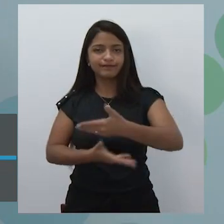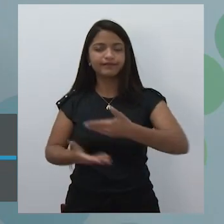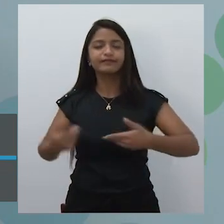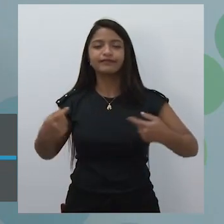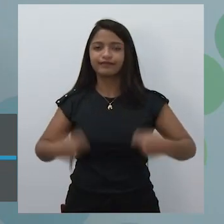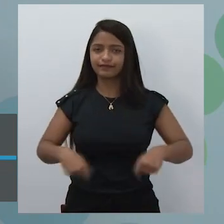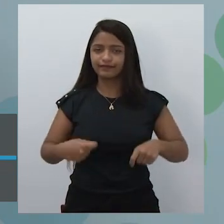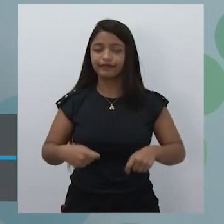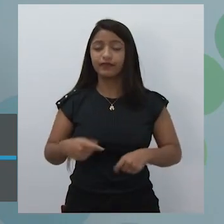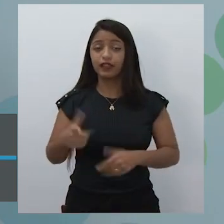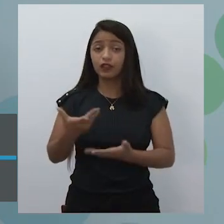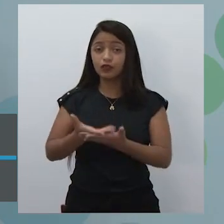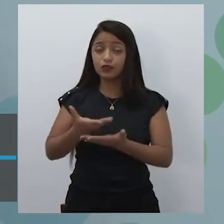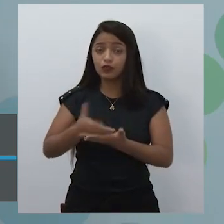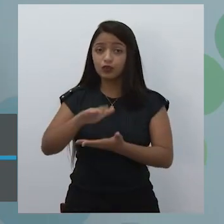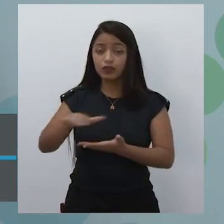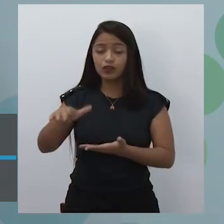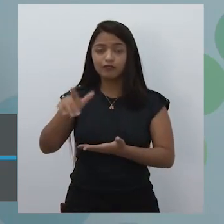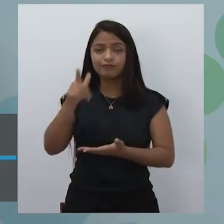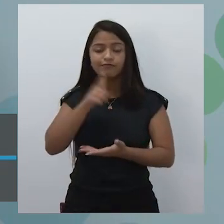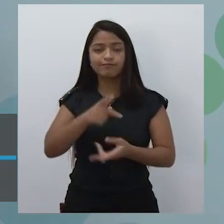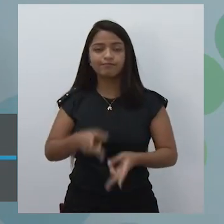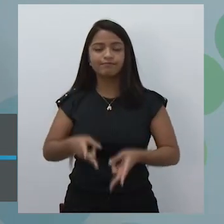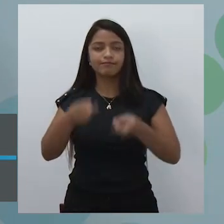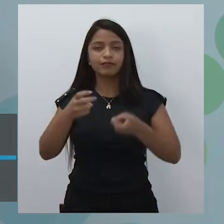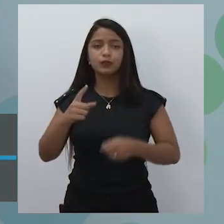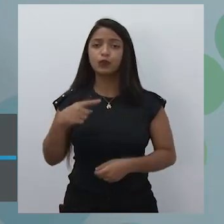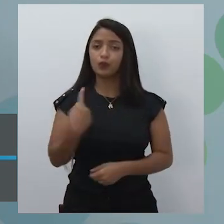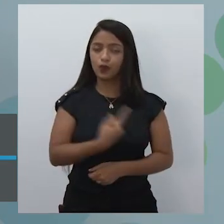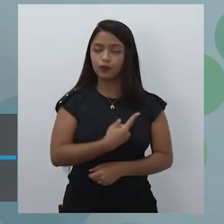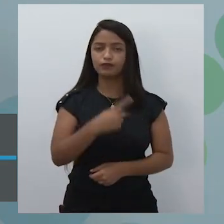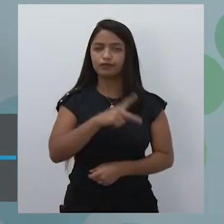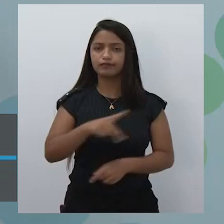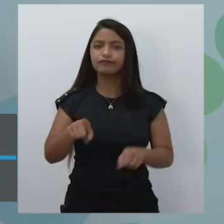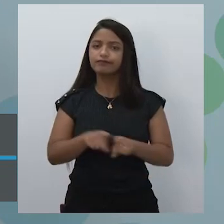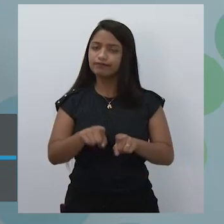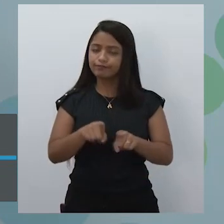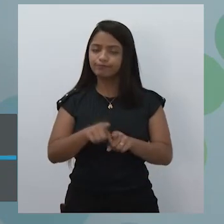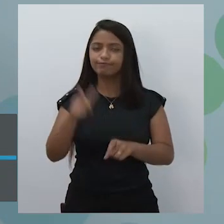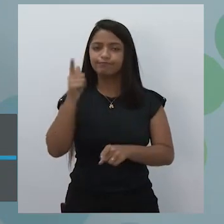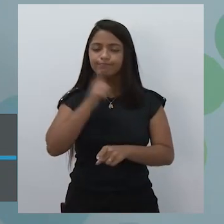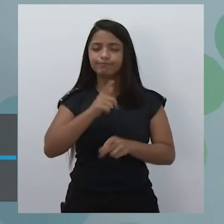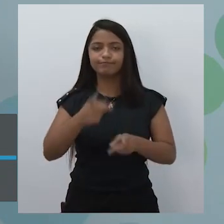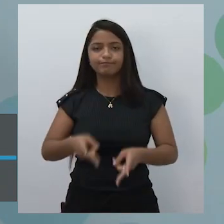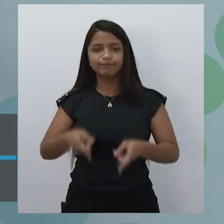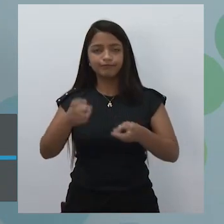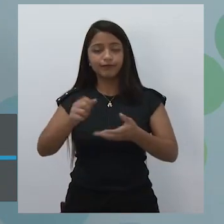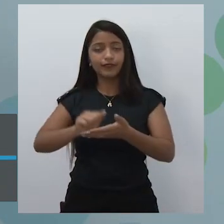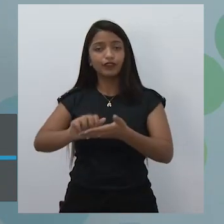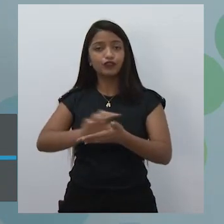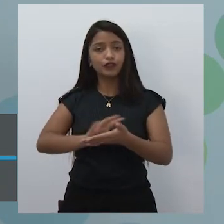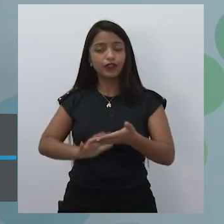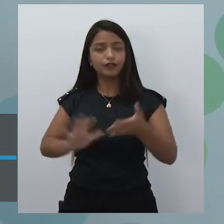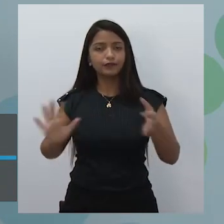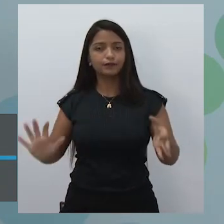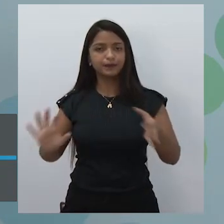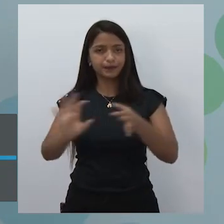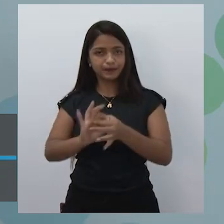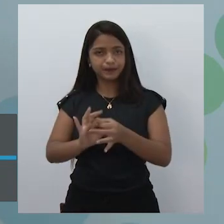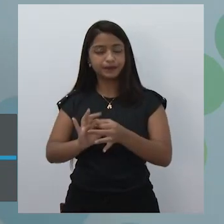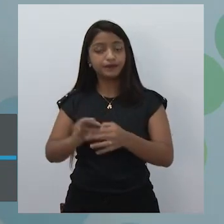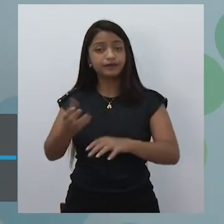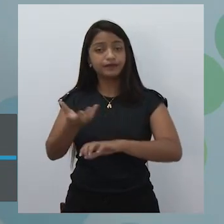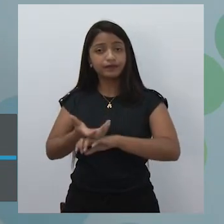nós professores vermos essa conexão numa atividade que compartilha entre os